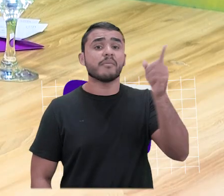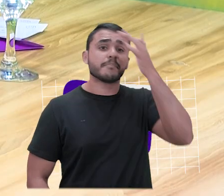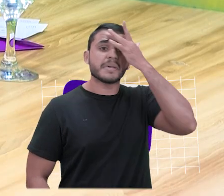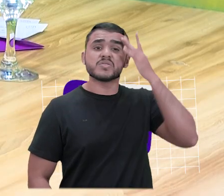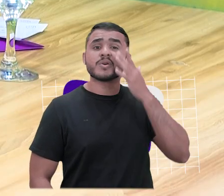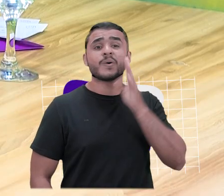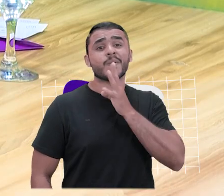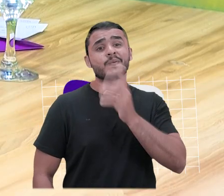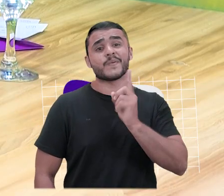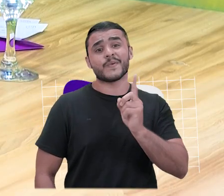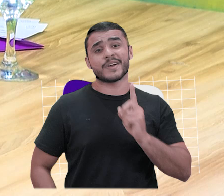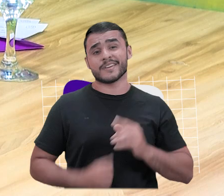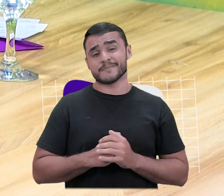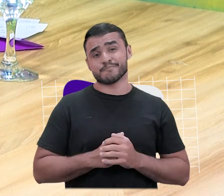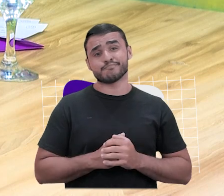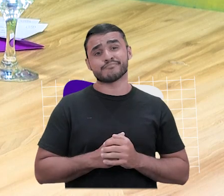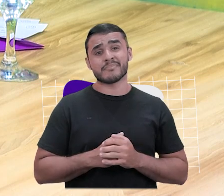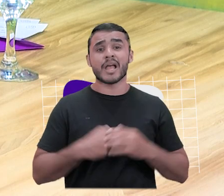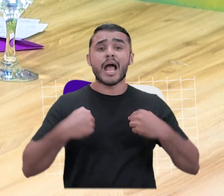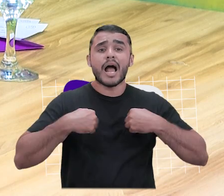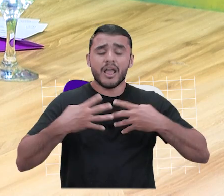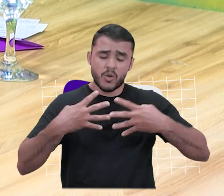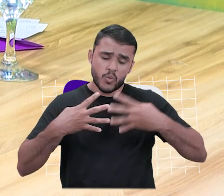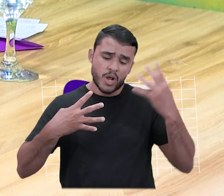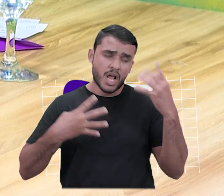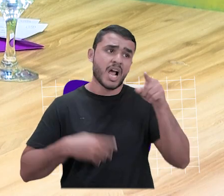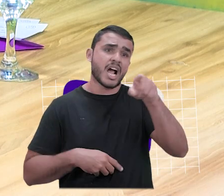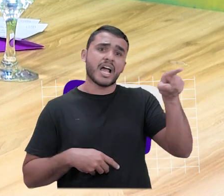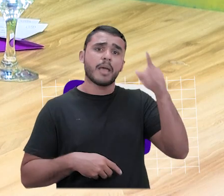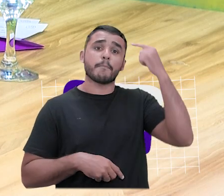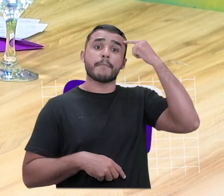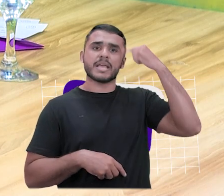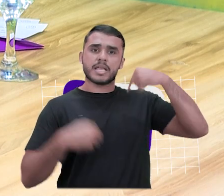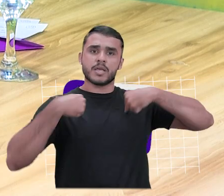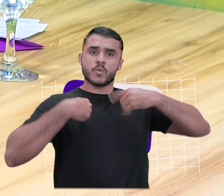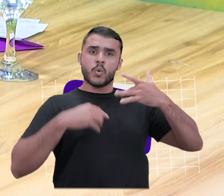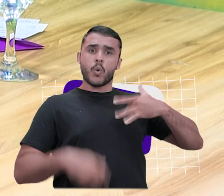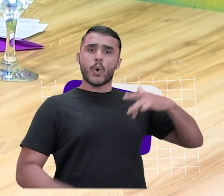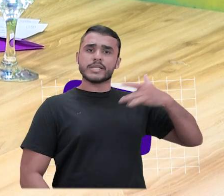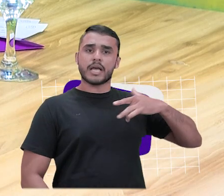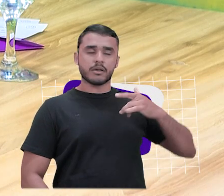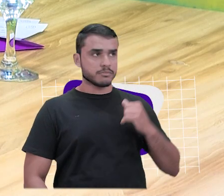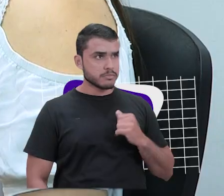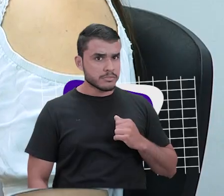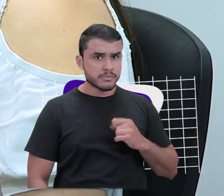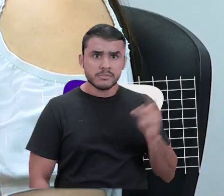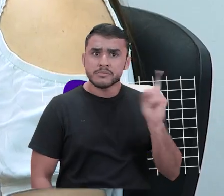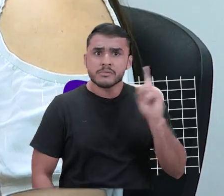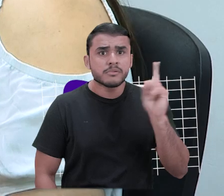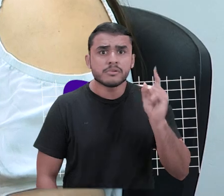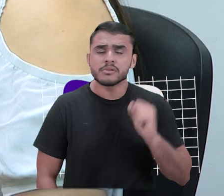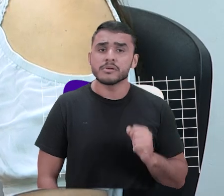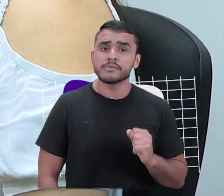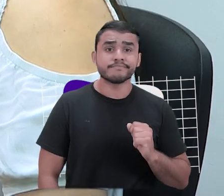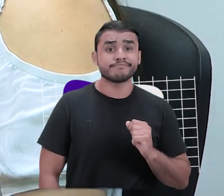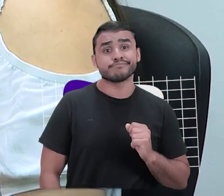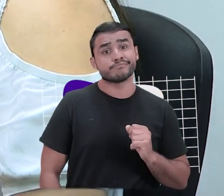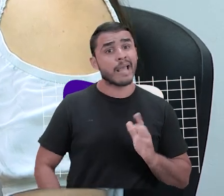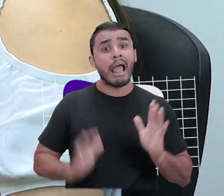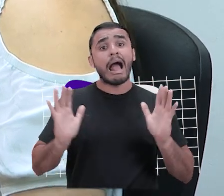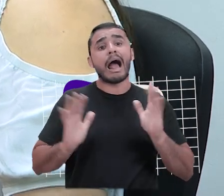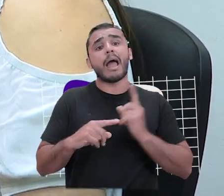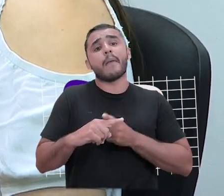vocês são mãe, tipo, mesmo. A luta é grande, né? Não, mas se Deus deu, é porque